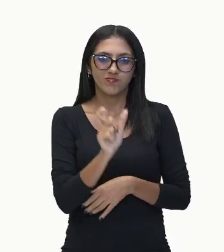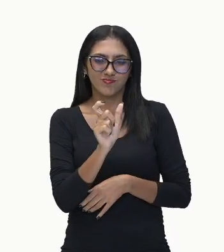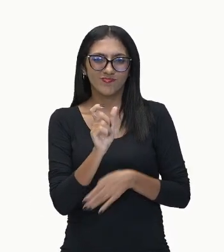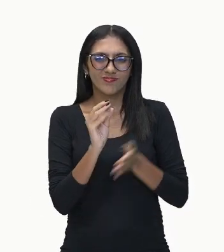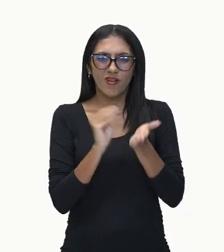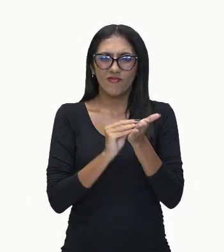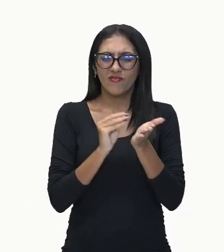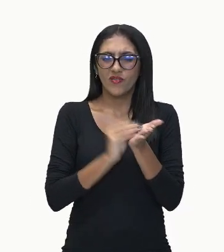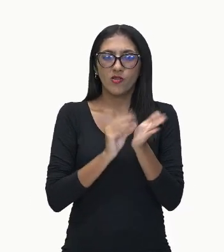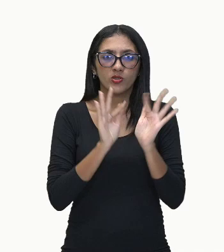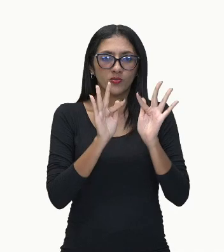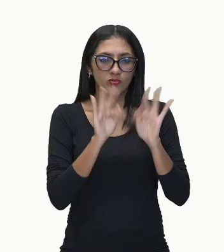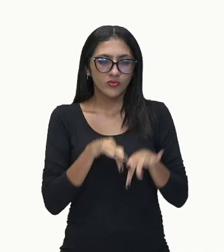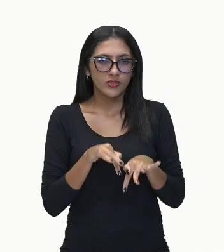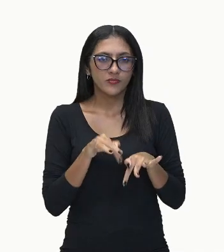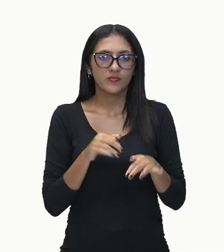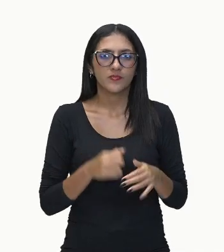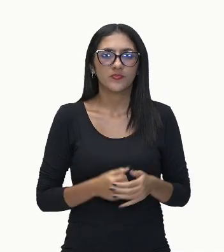exatamente